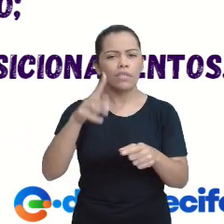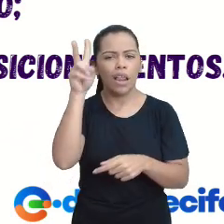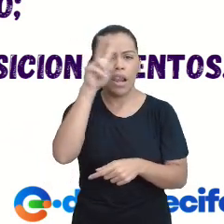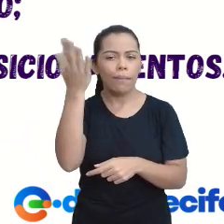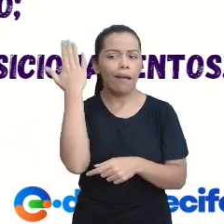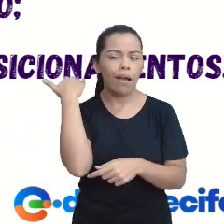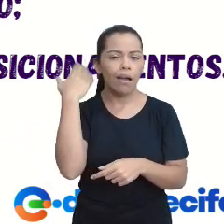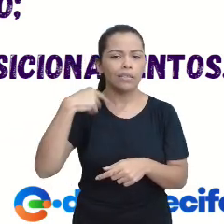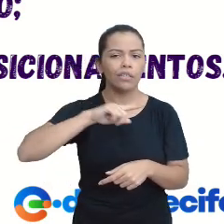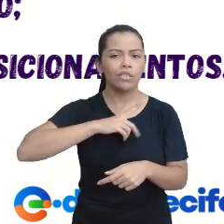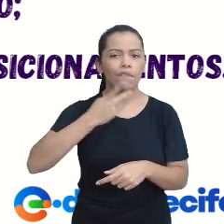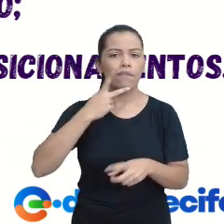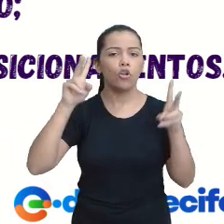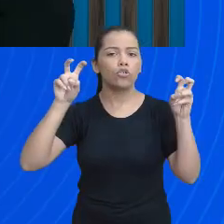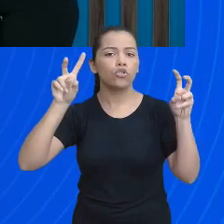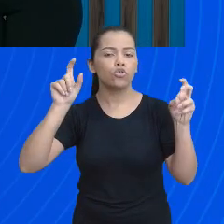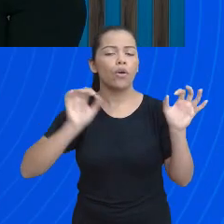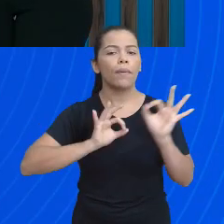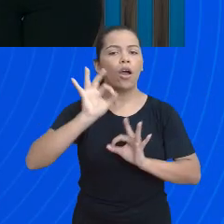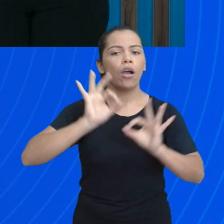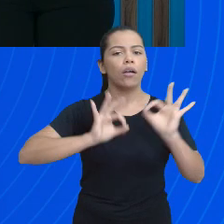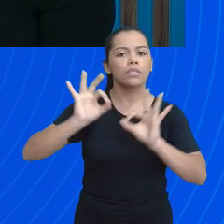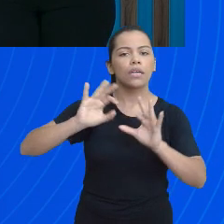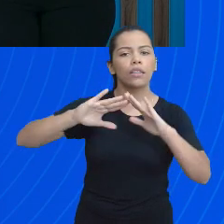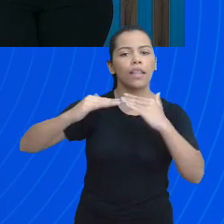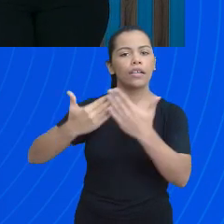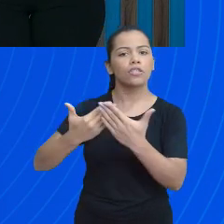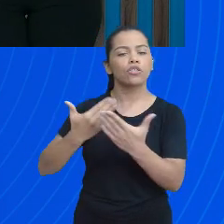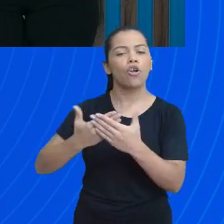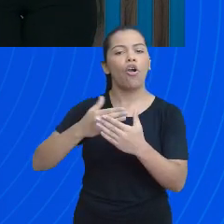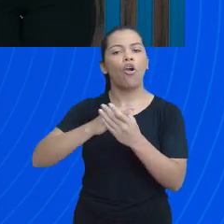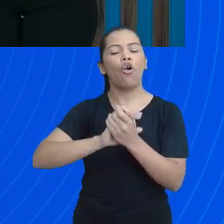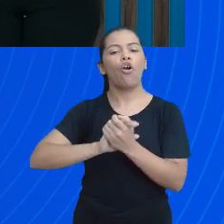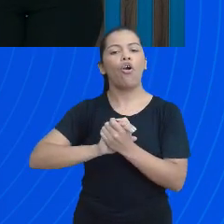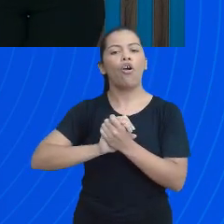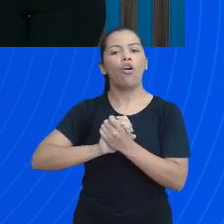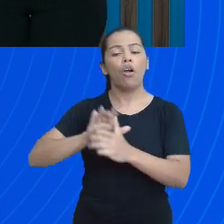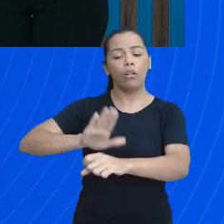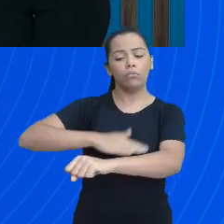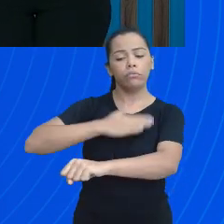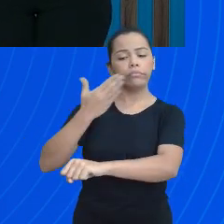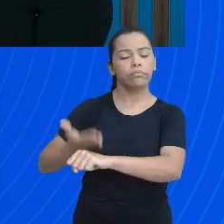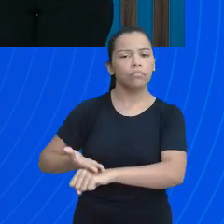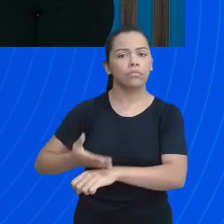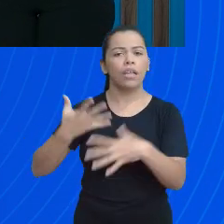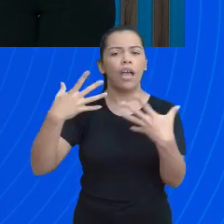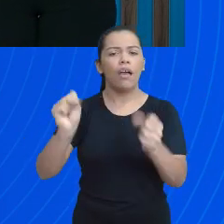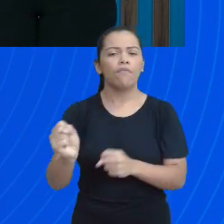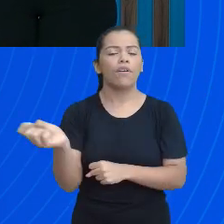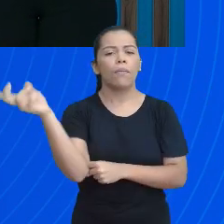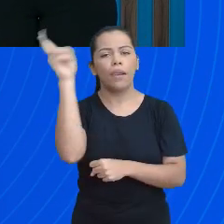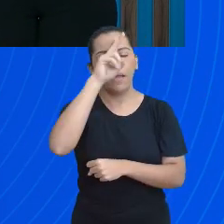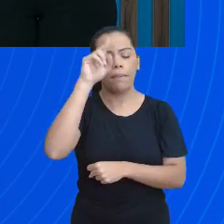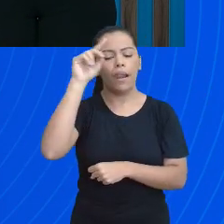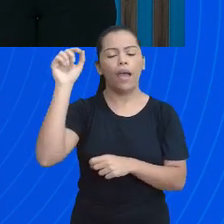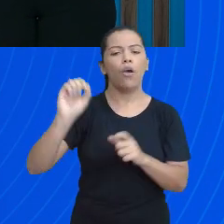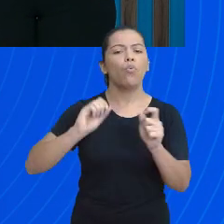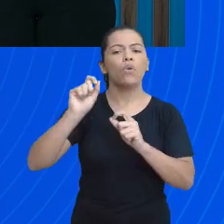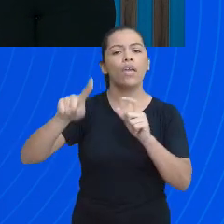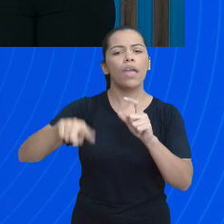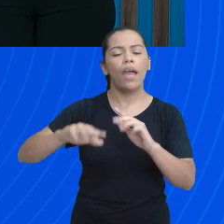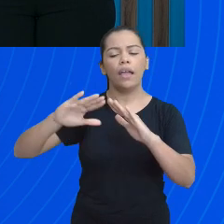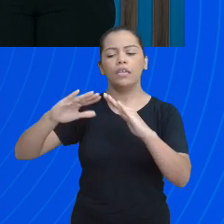atrás a gente falou da configuração da escola integral? A escola integral, vamos lembrar, é aquela escola